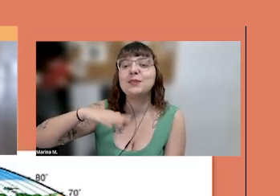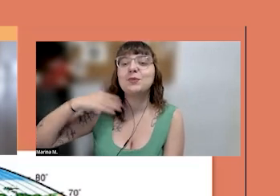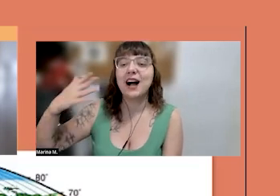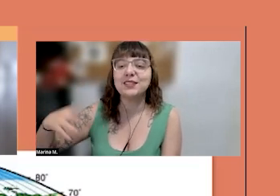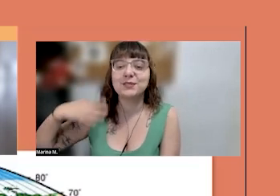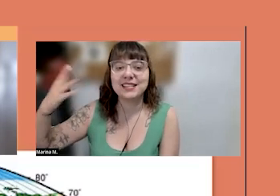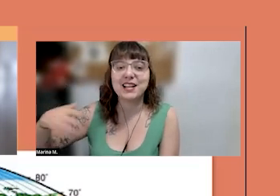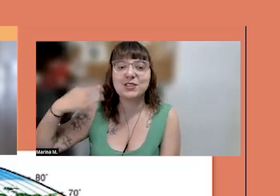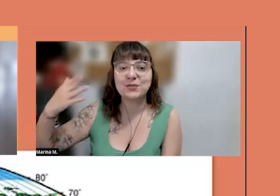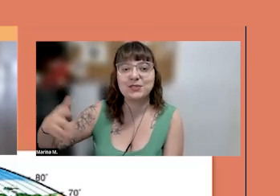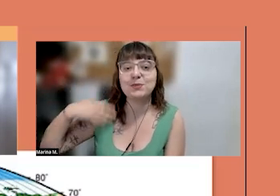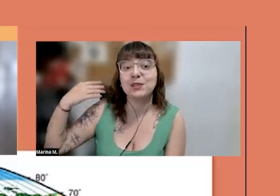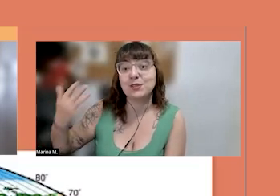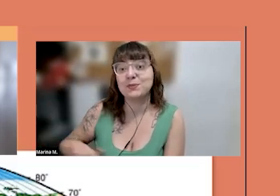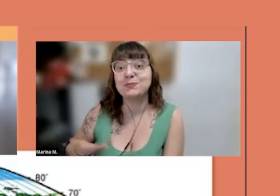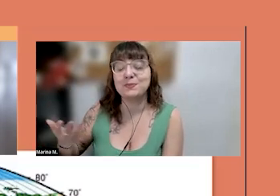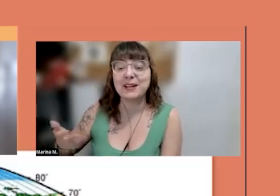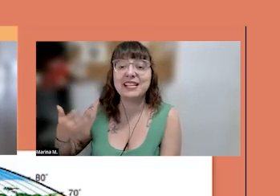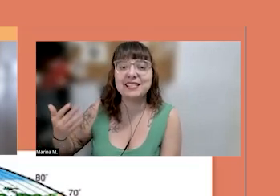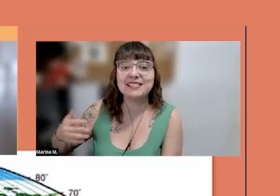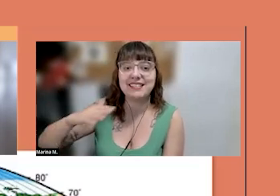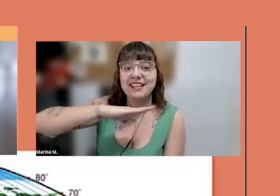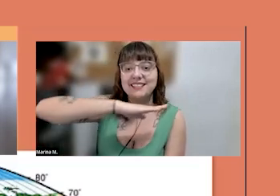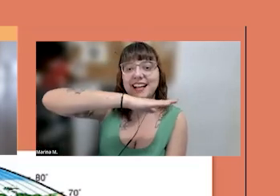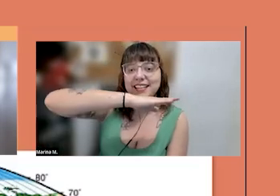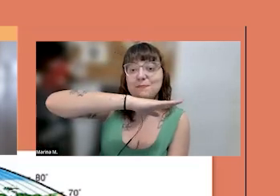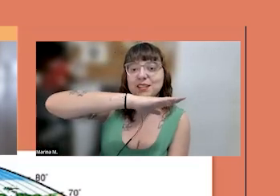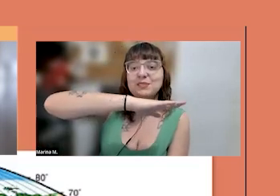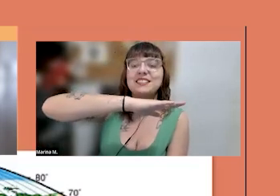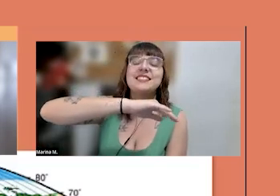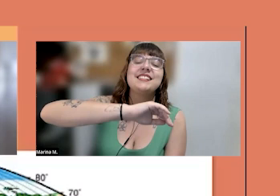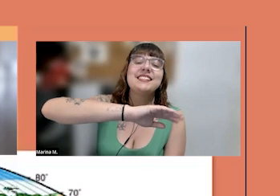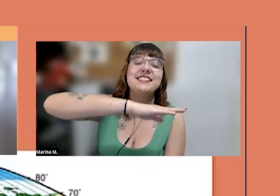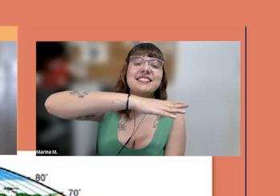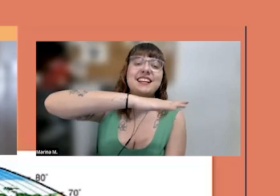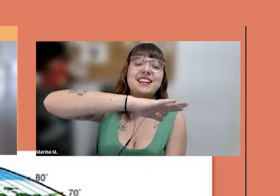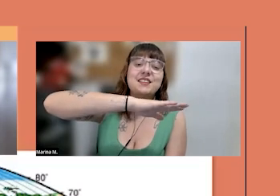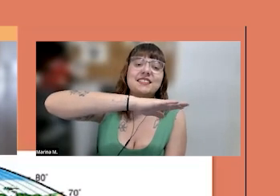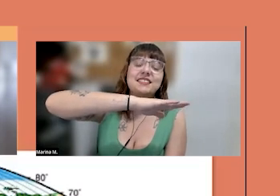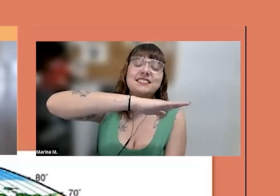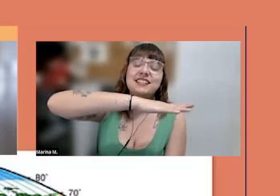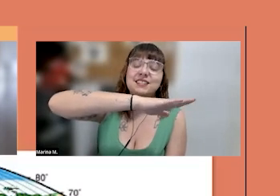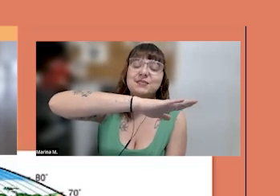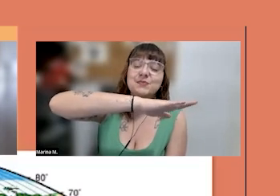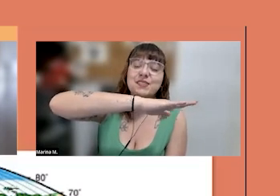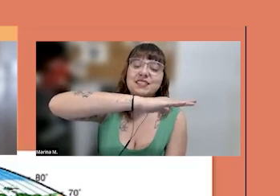mais habituado com a ideia de Equador, porque nosso país tá ali perto